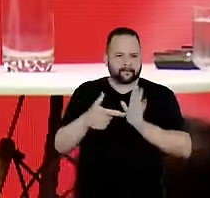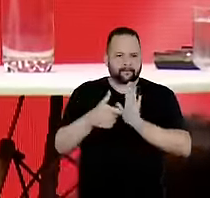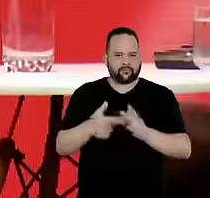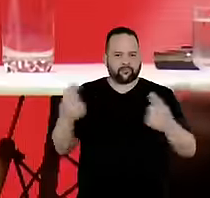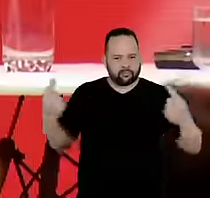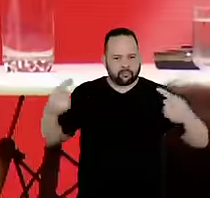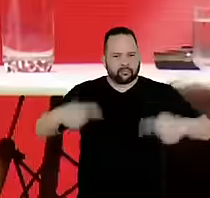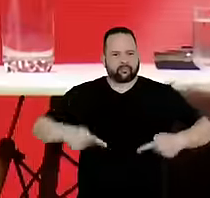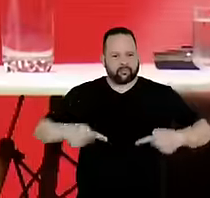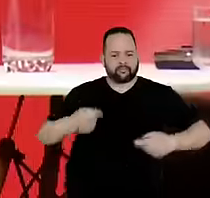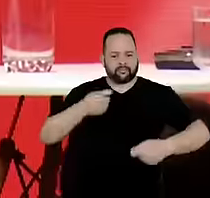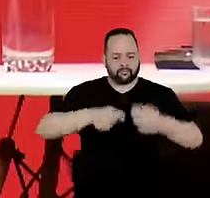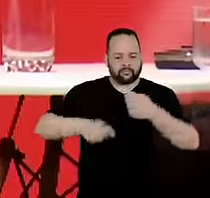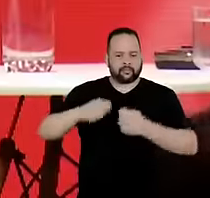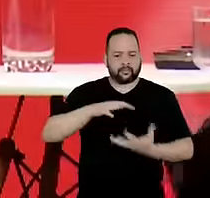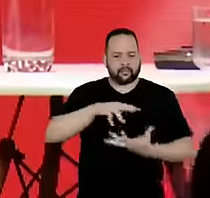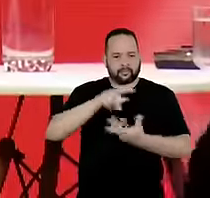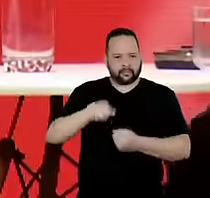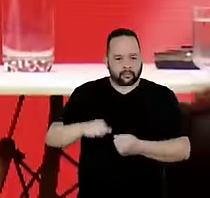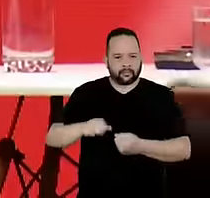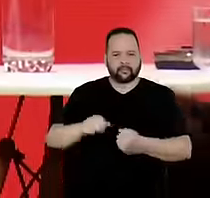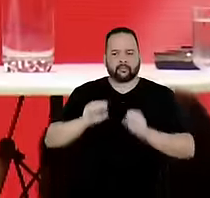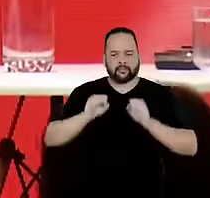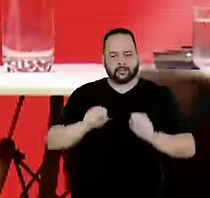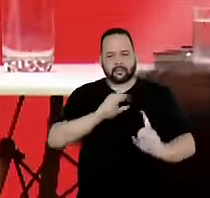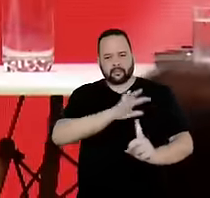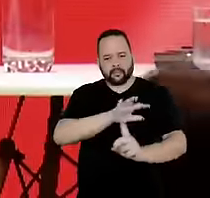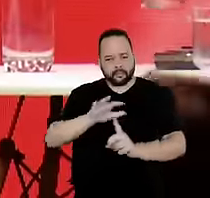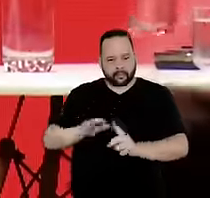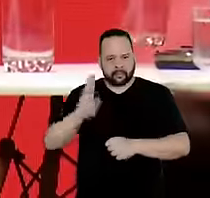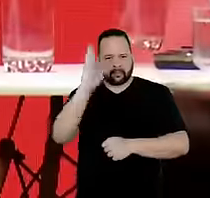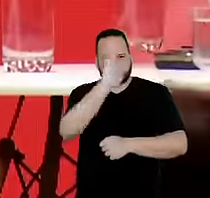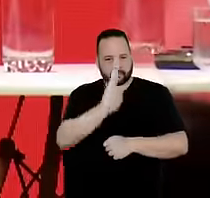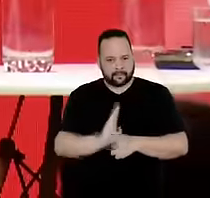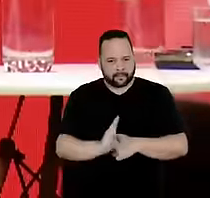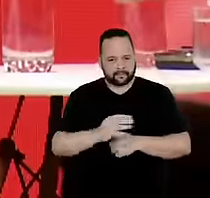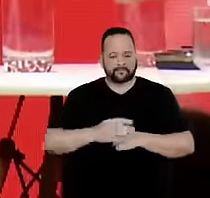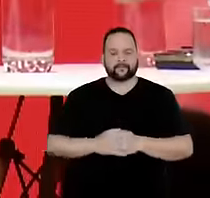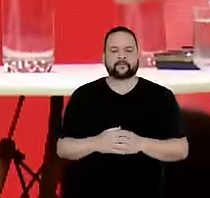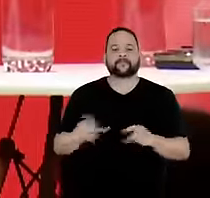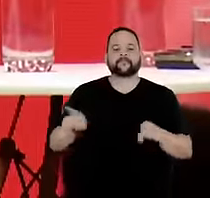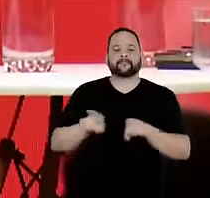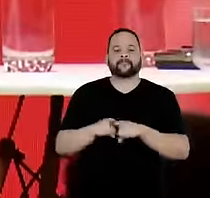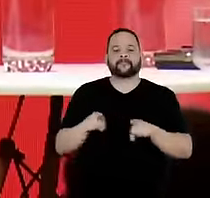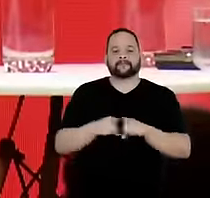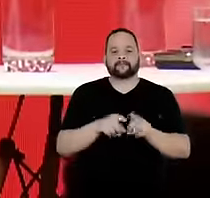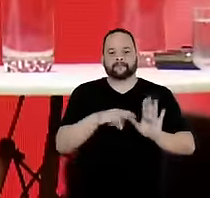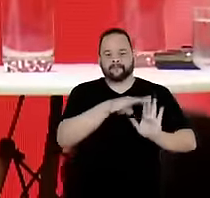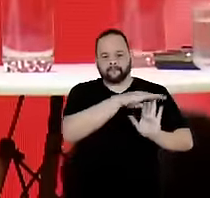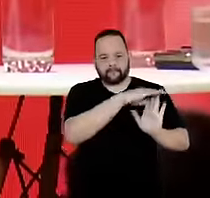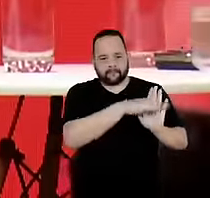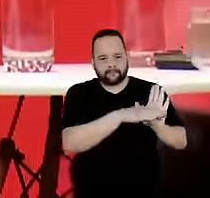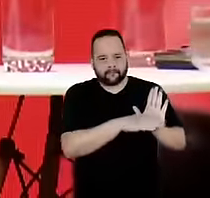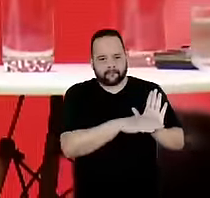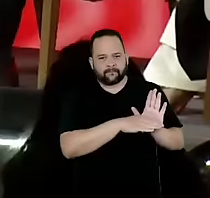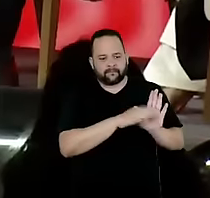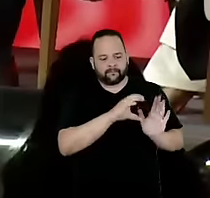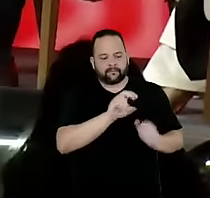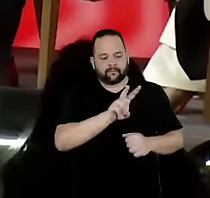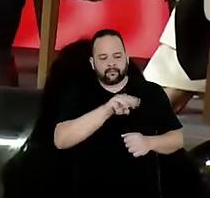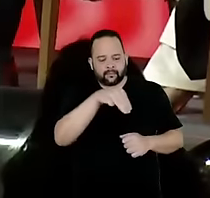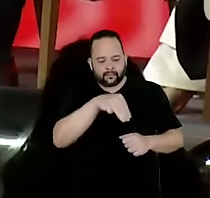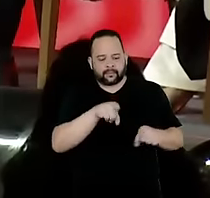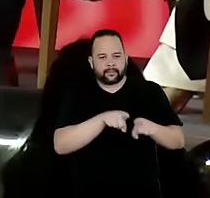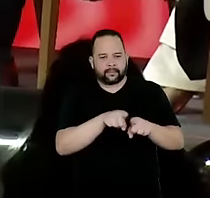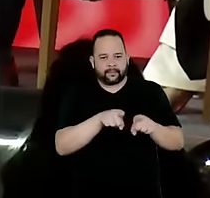a evolução e inovação eh da perspectiva regulatória junto a cvm e a visão da Bradesco assit